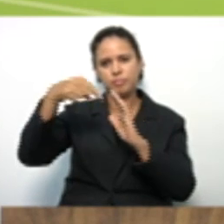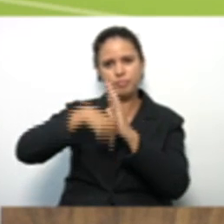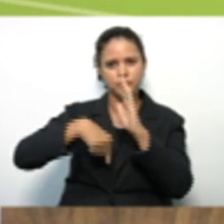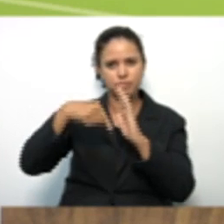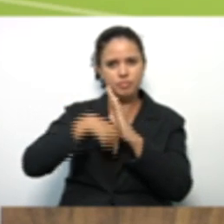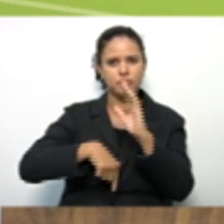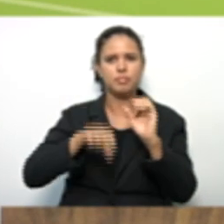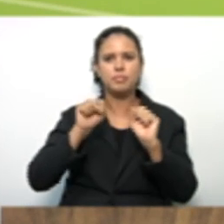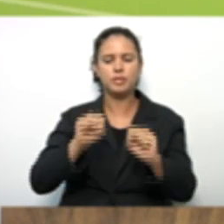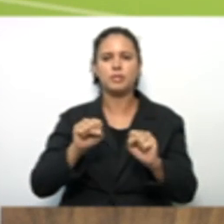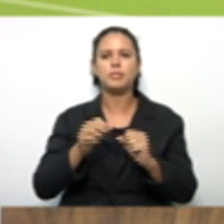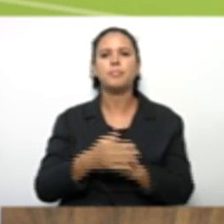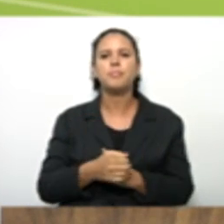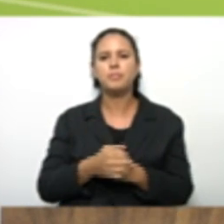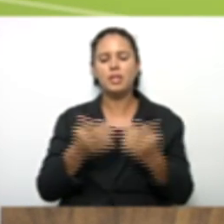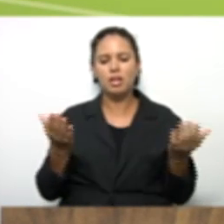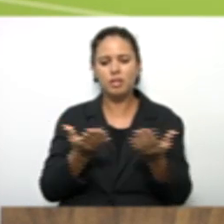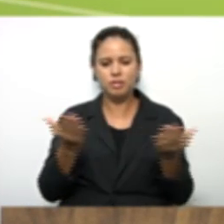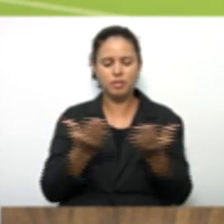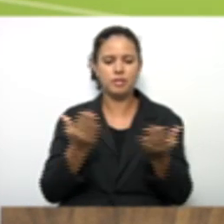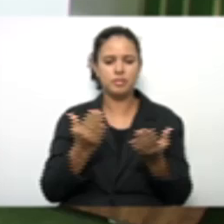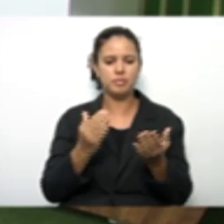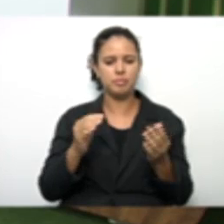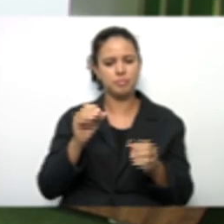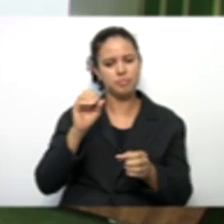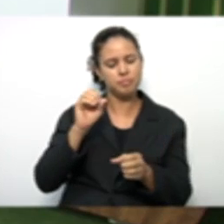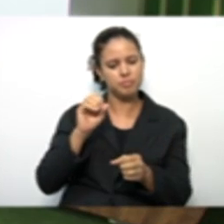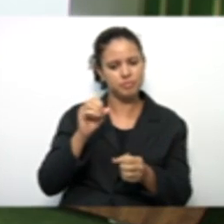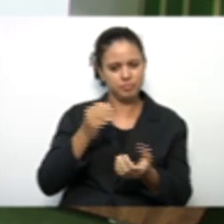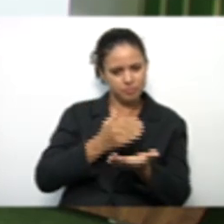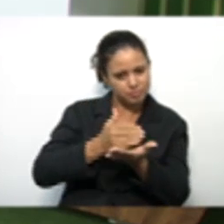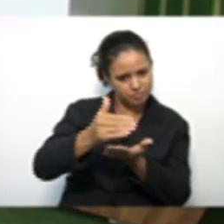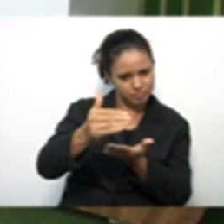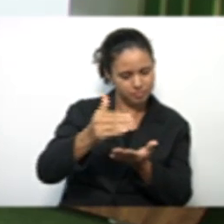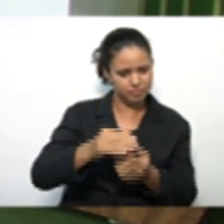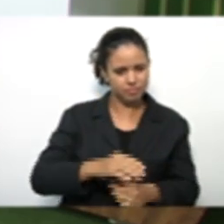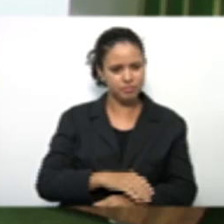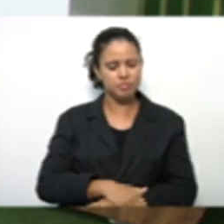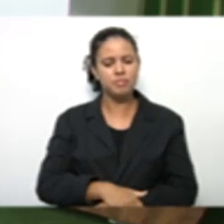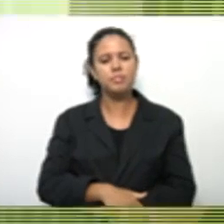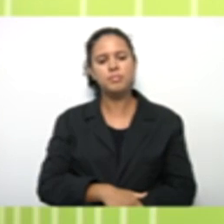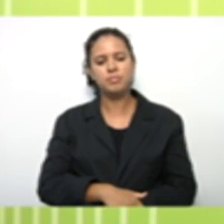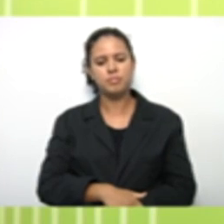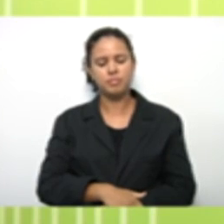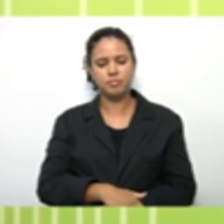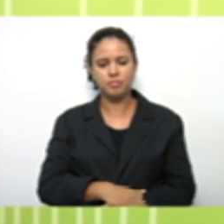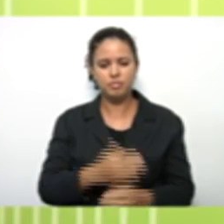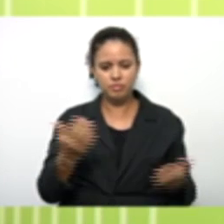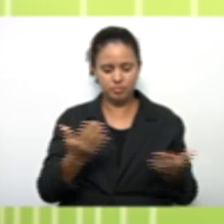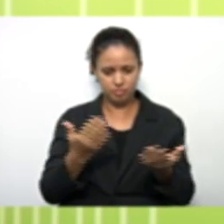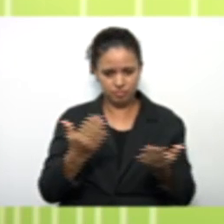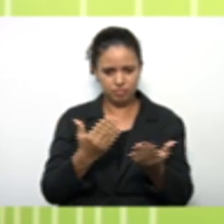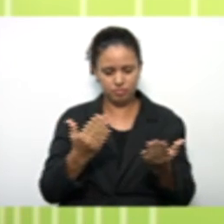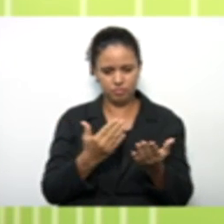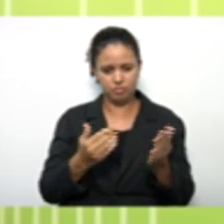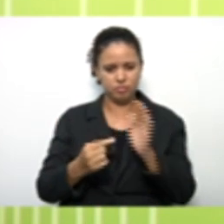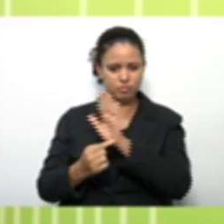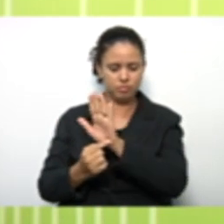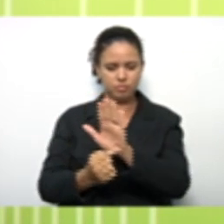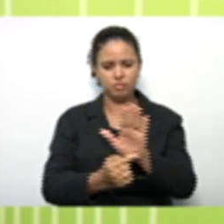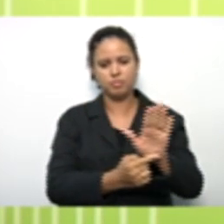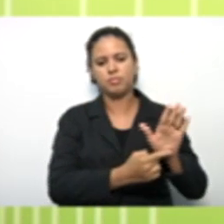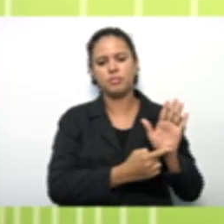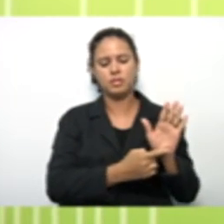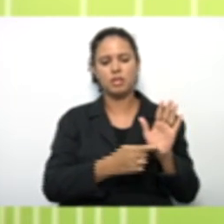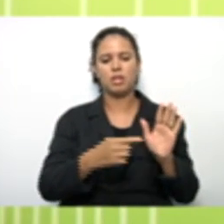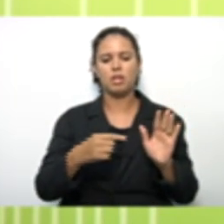papel. Agora, vamos deixar de papo, né, professora? Isso. Vamos iniciar? Vamos iniciar. Vamos às apresentações, né?